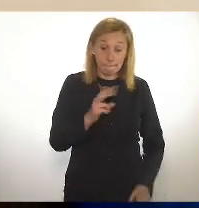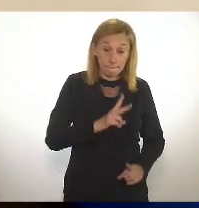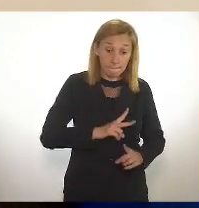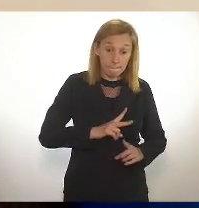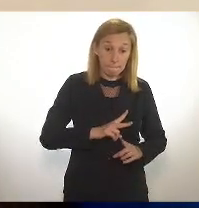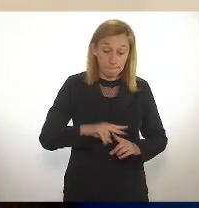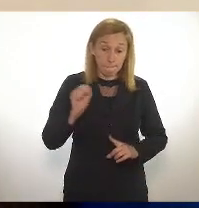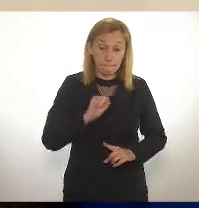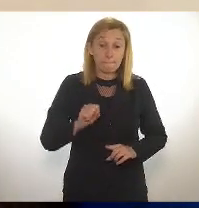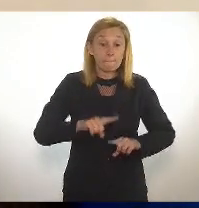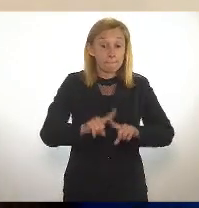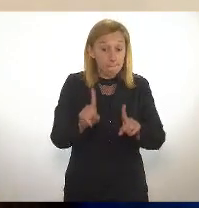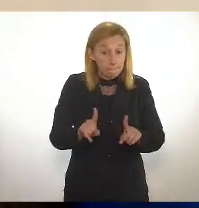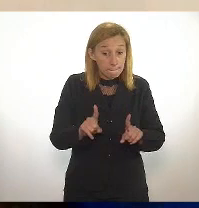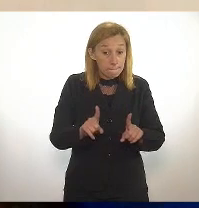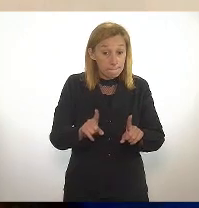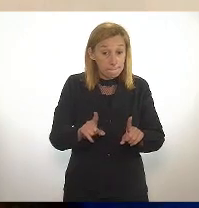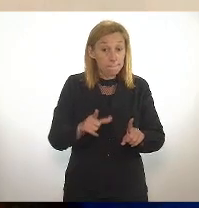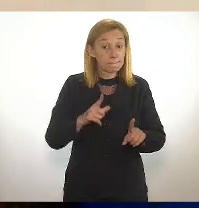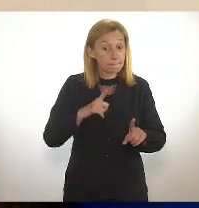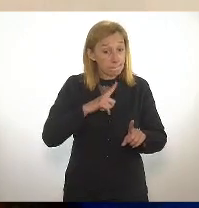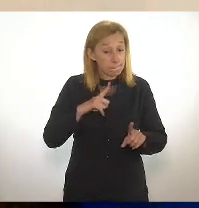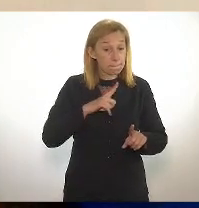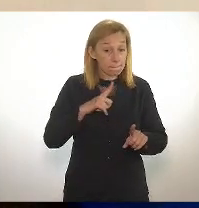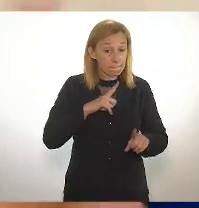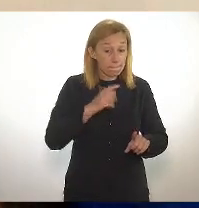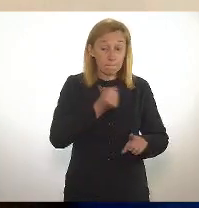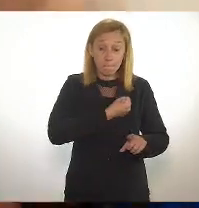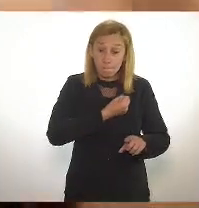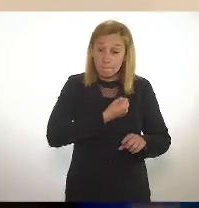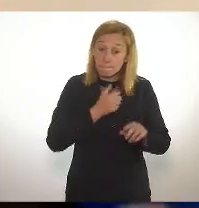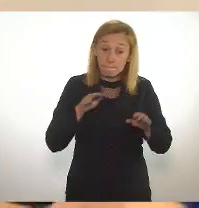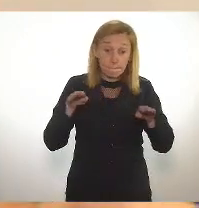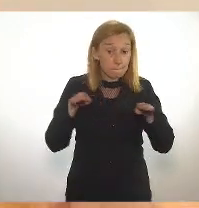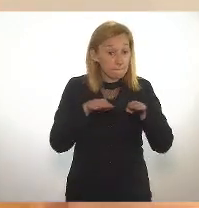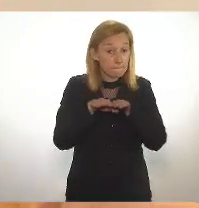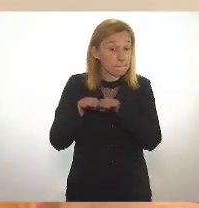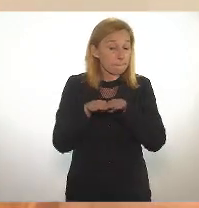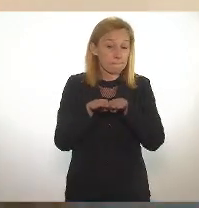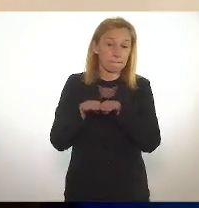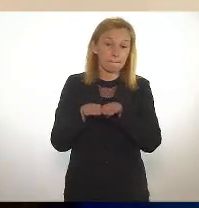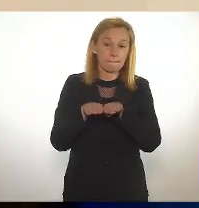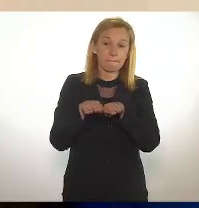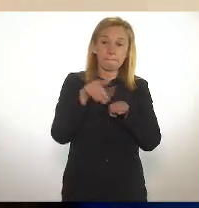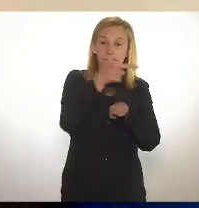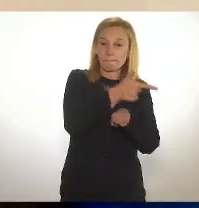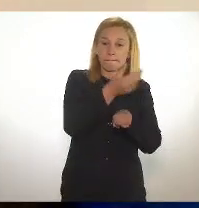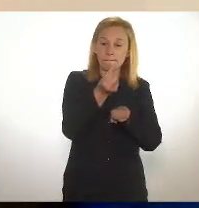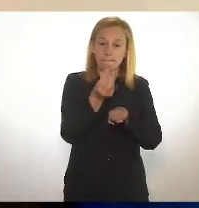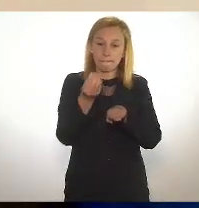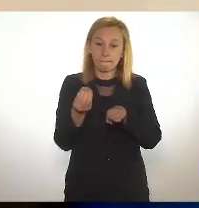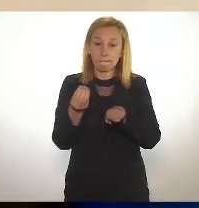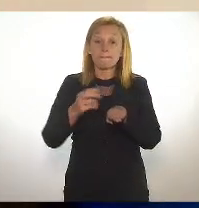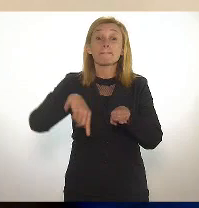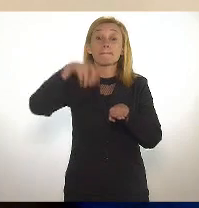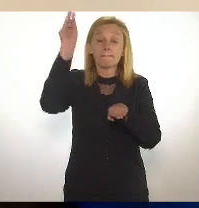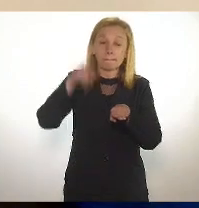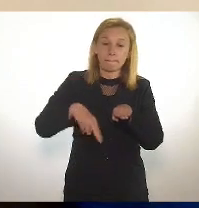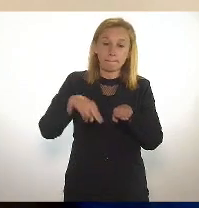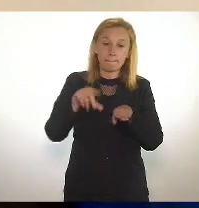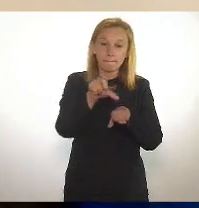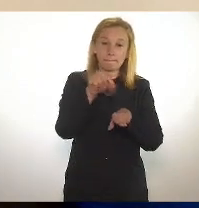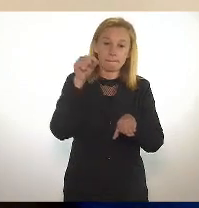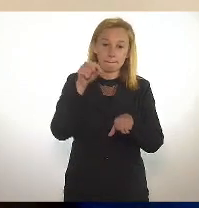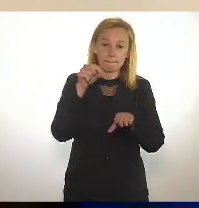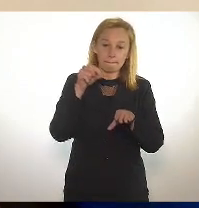existe o risco de você ter empate, né? Então, se ficar cada um com 269, quem decide é a Câmara dos